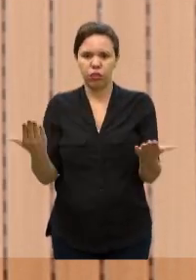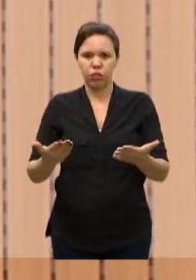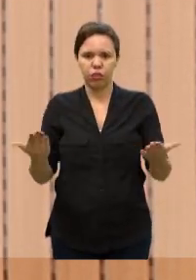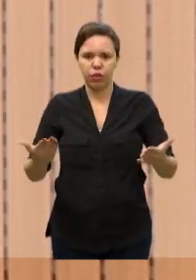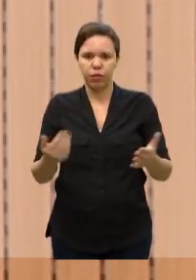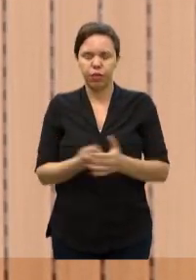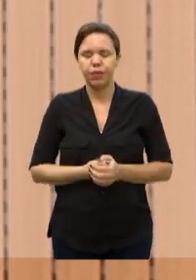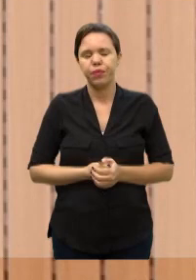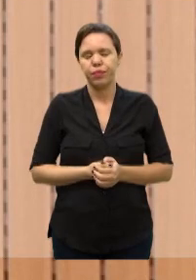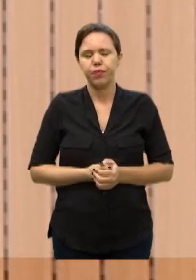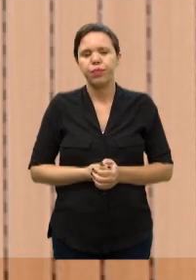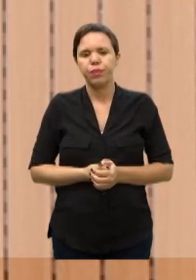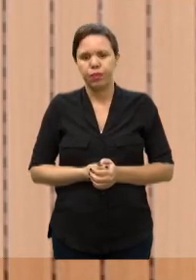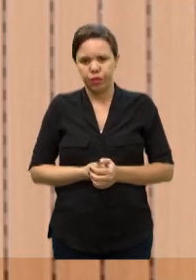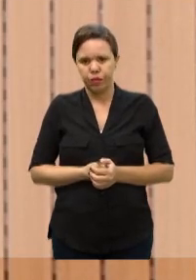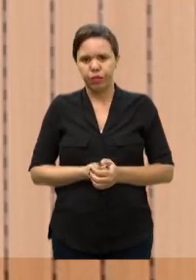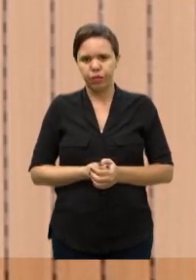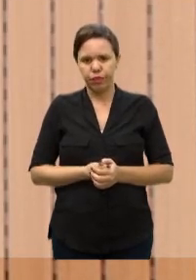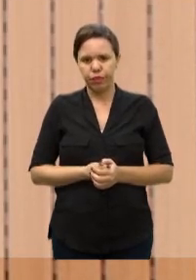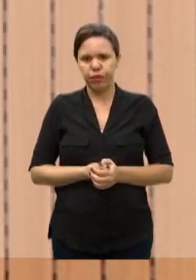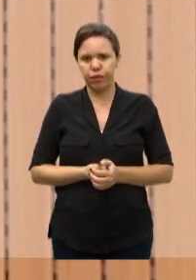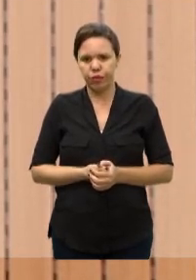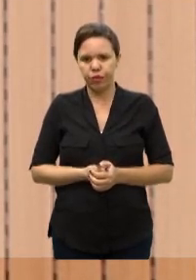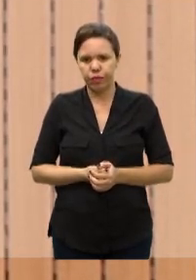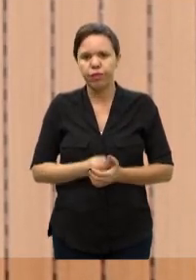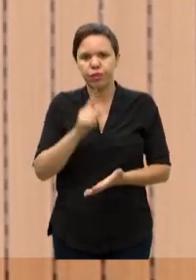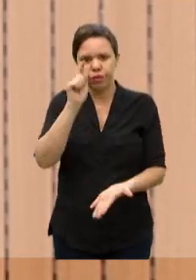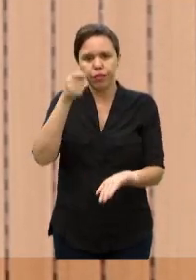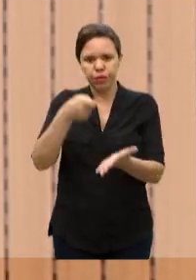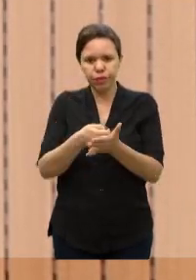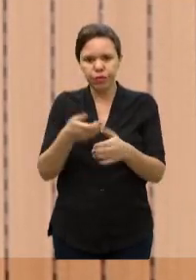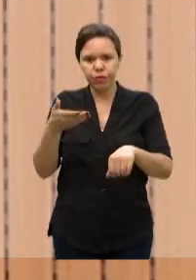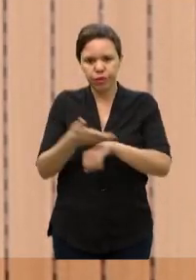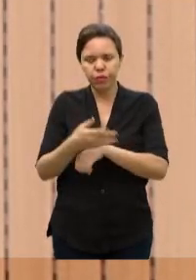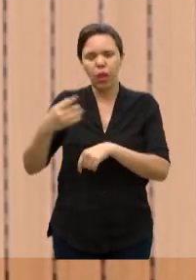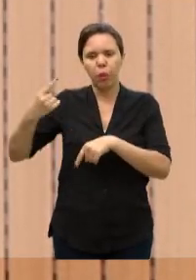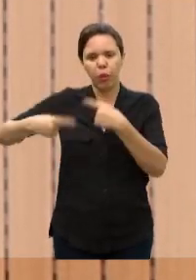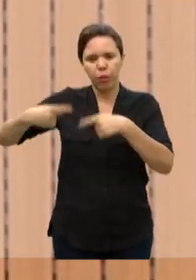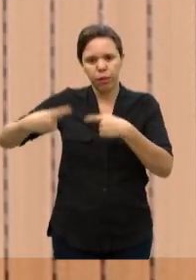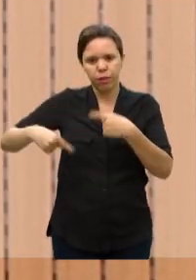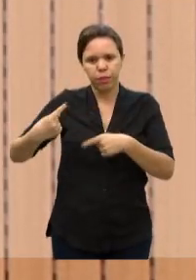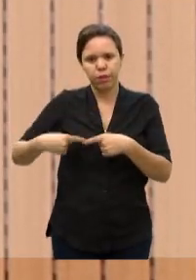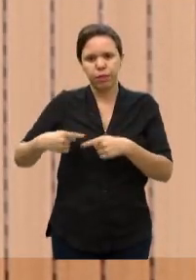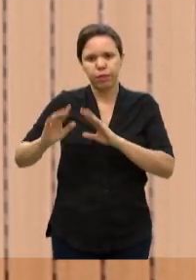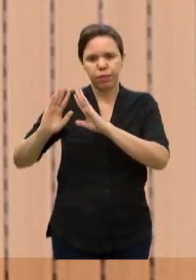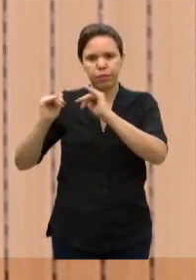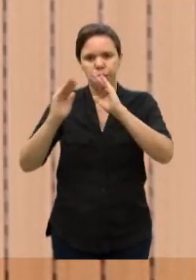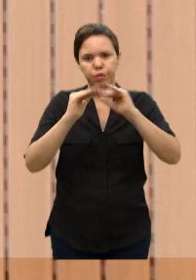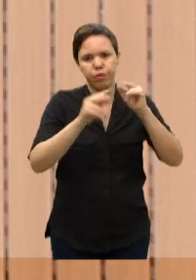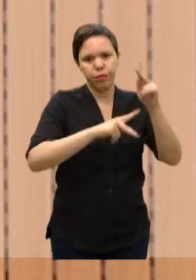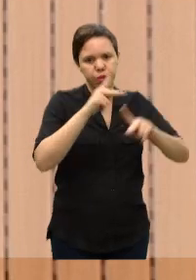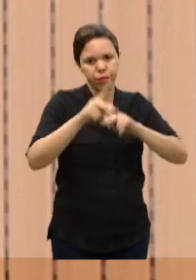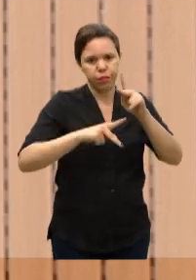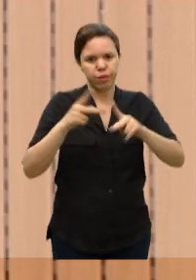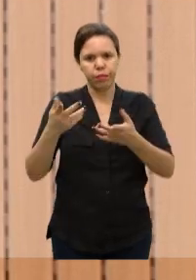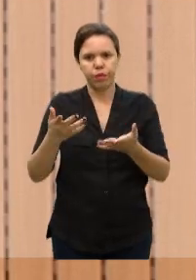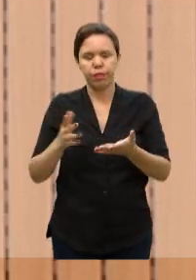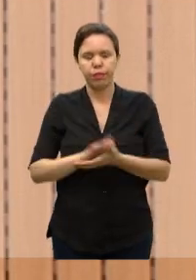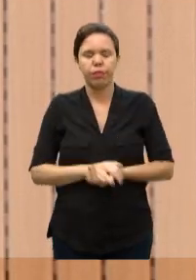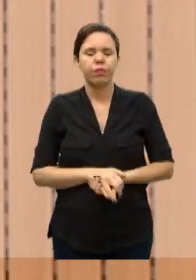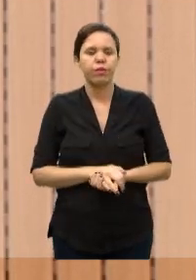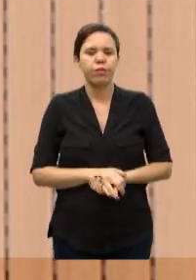Foi aí que eu decidi entrar para a política a pedido de um povo que estava sendo